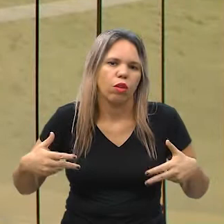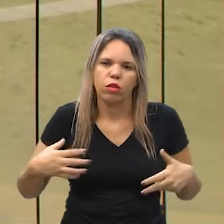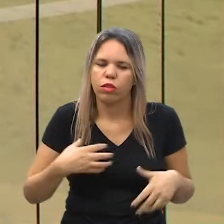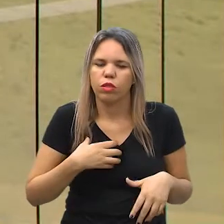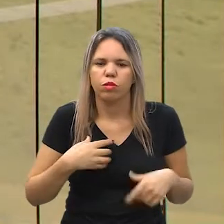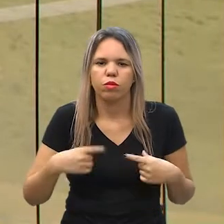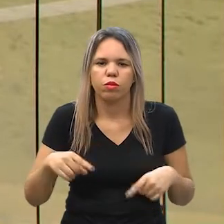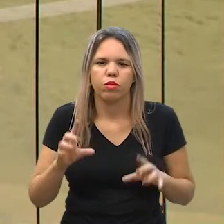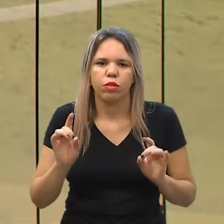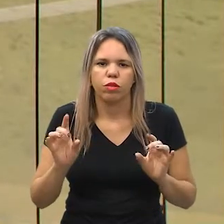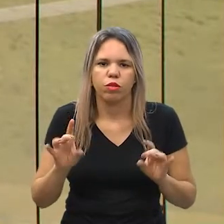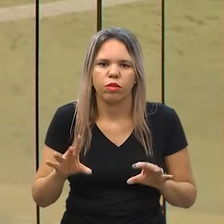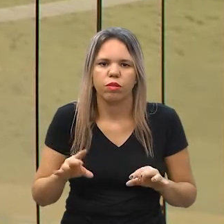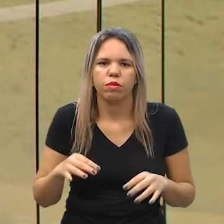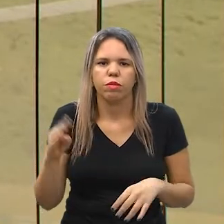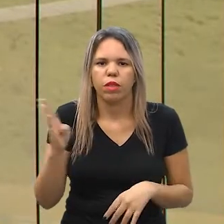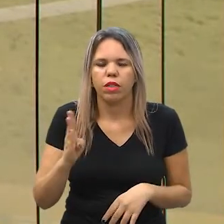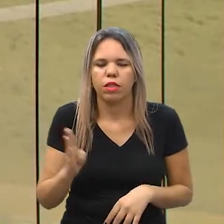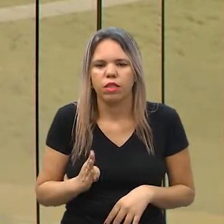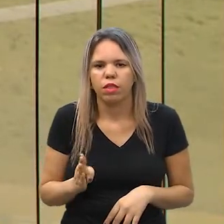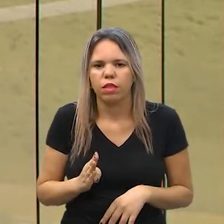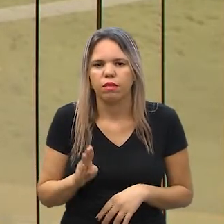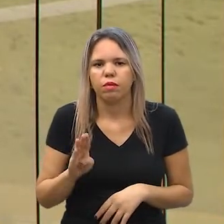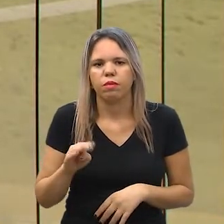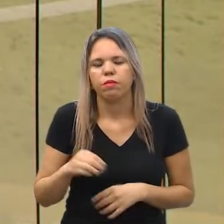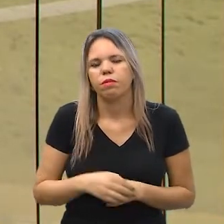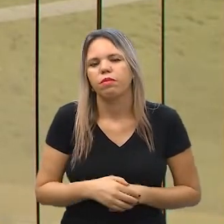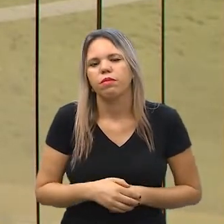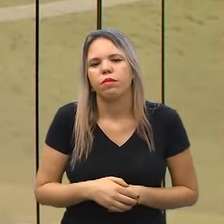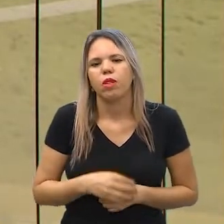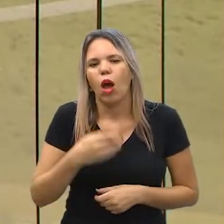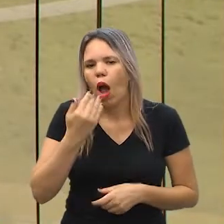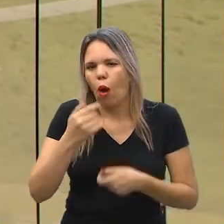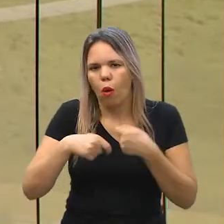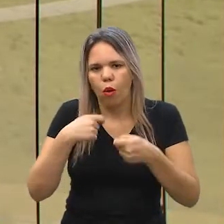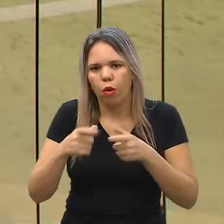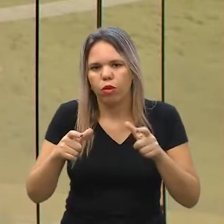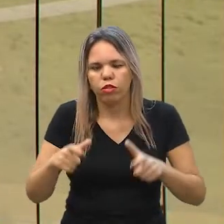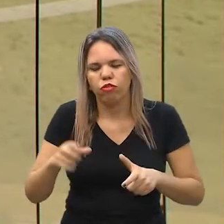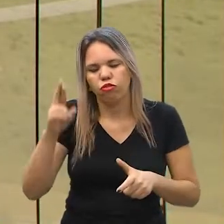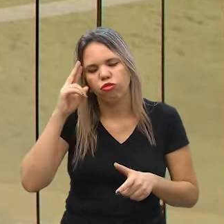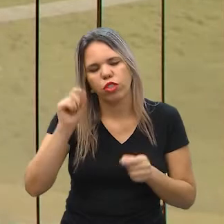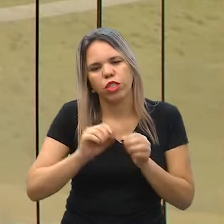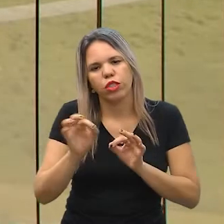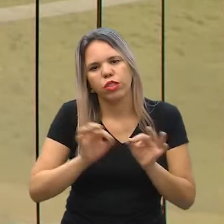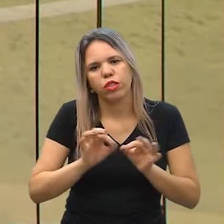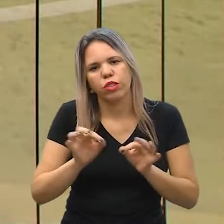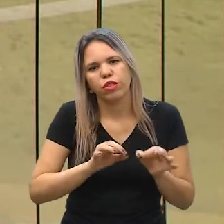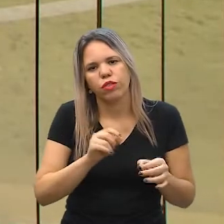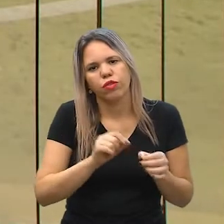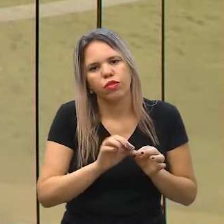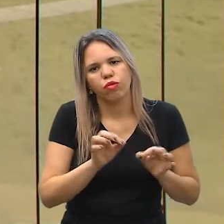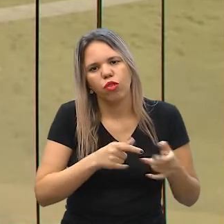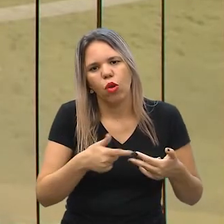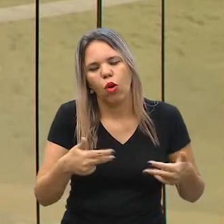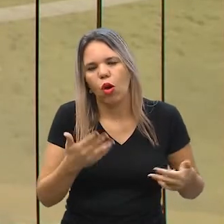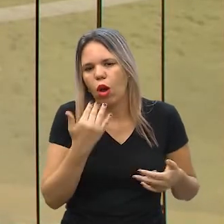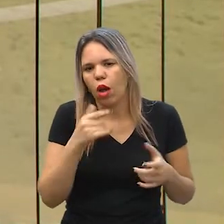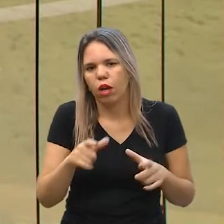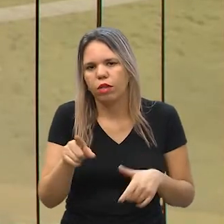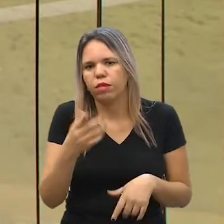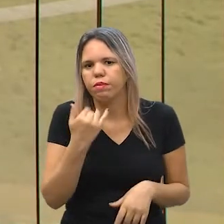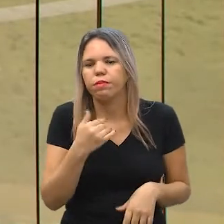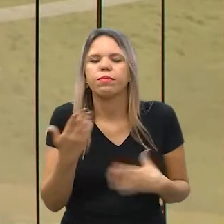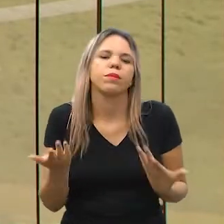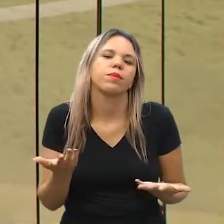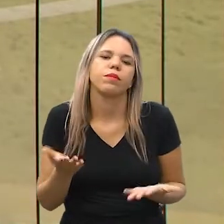tipo de música, mas especialmente a música brasileira, a música popular brasileira. Sua comida preferida? Tem um chefe de cozinha lá, ele pode fazer qualquer prato